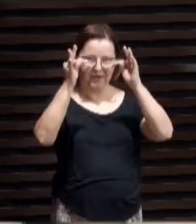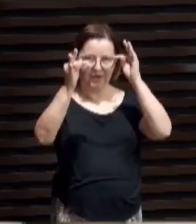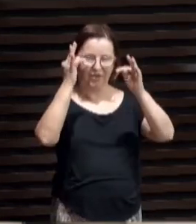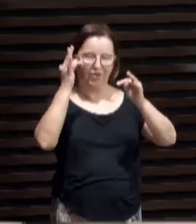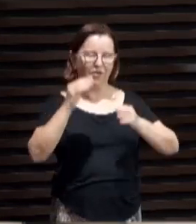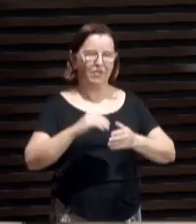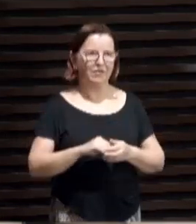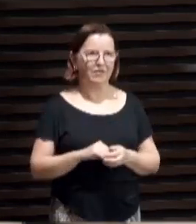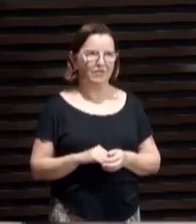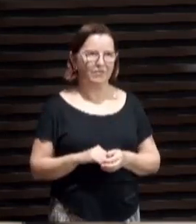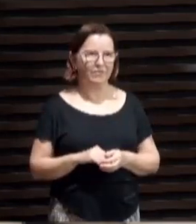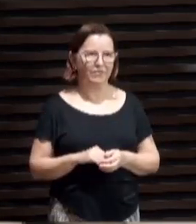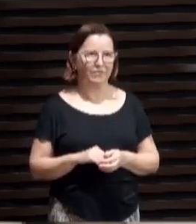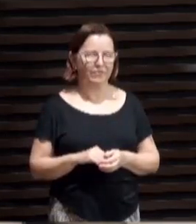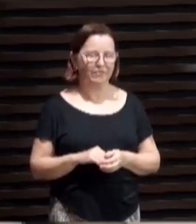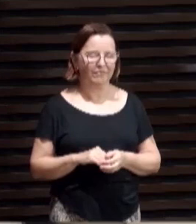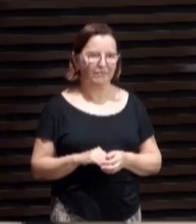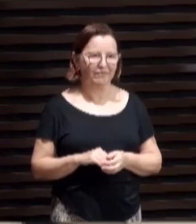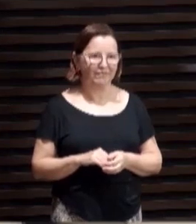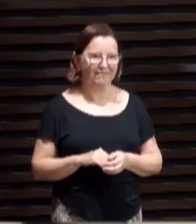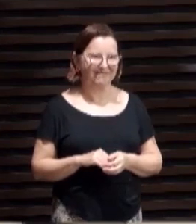Esse é como comer bacalhau.